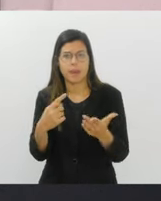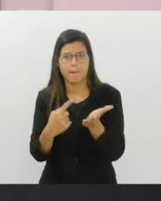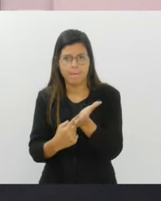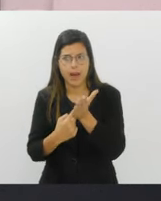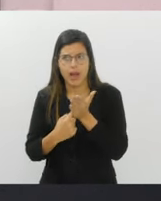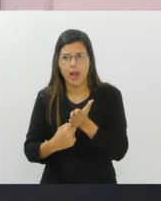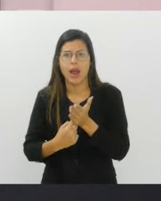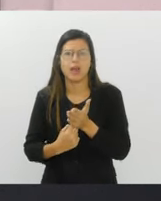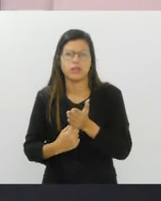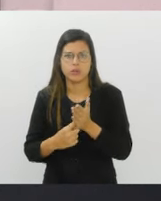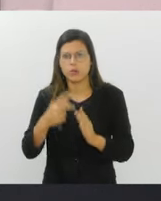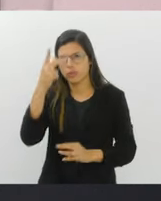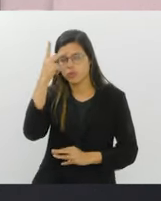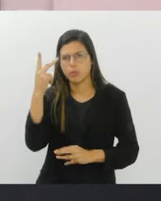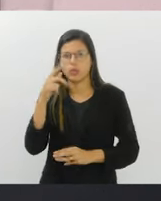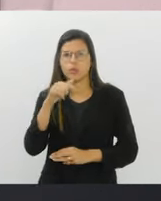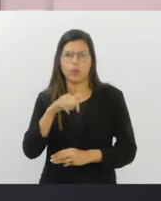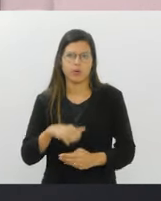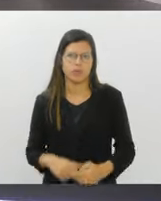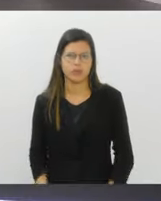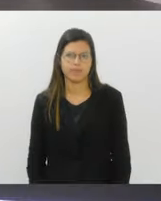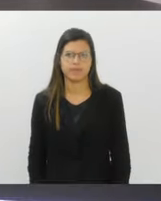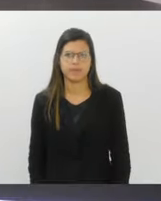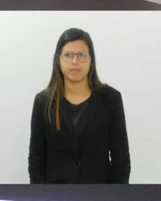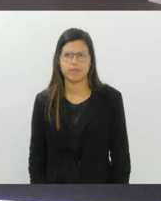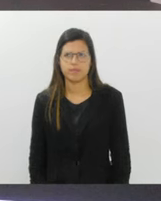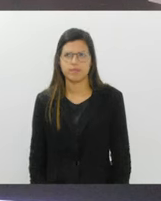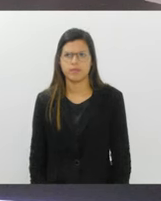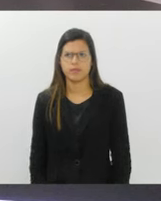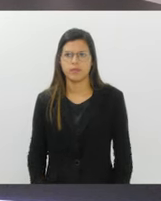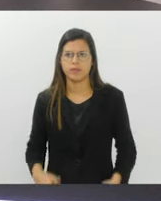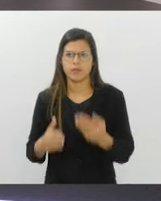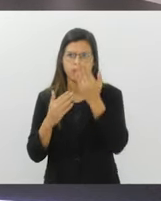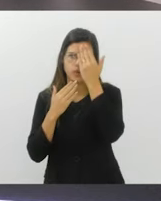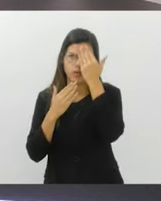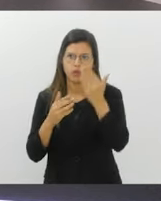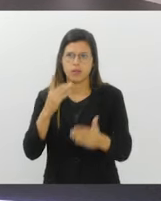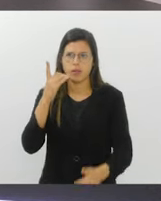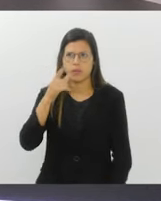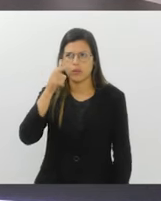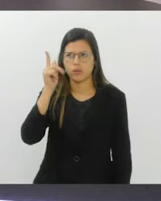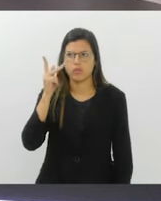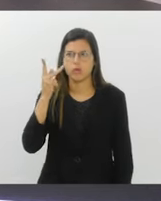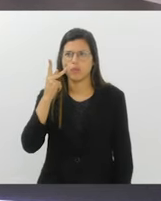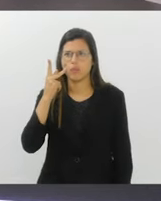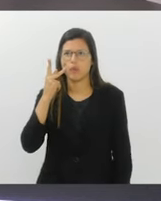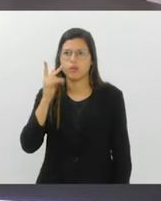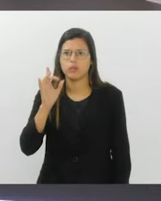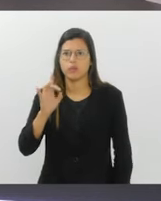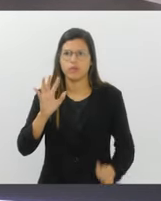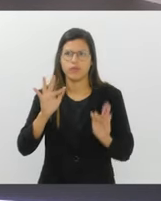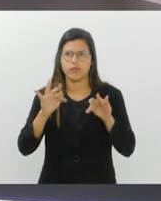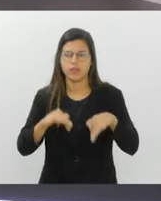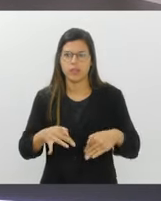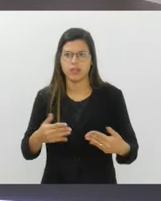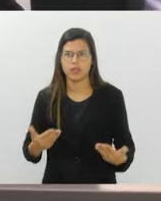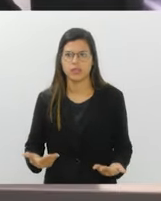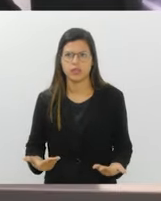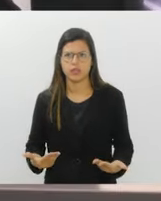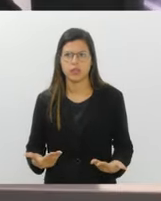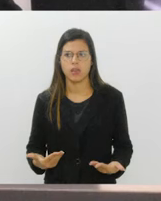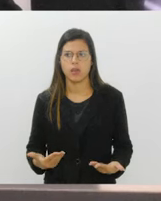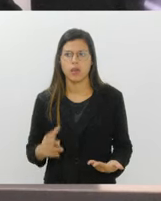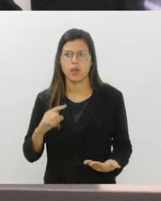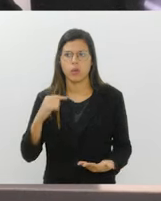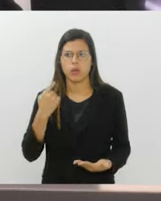quatro mãos para que a gente possa resolver o mais breve possível. Tá, muito obrigado. Então, deputado Luiz Paulo, só para terminar... Por favor. Que nós, como